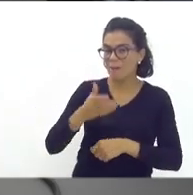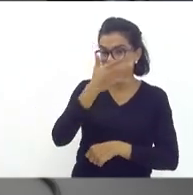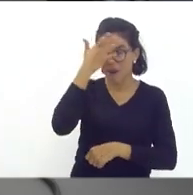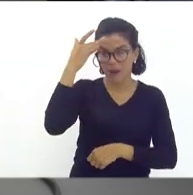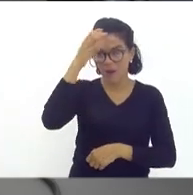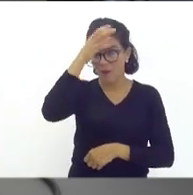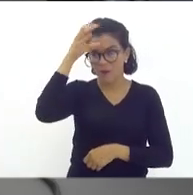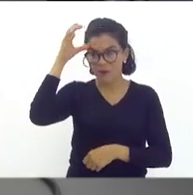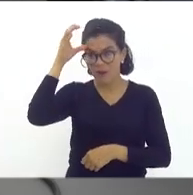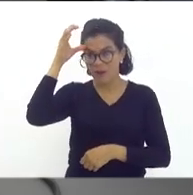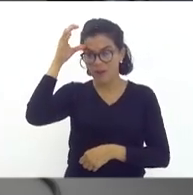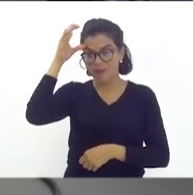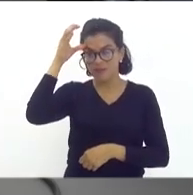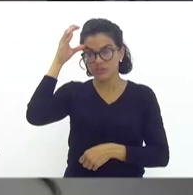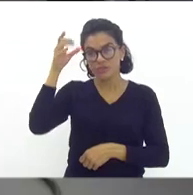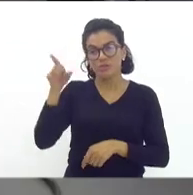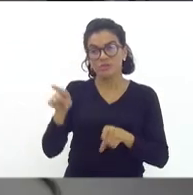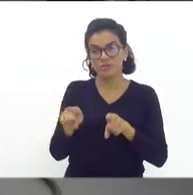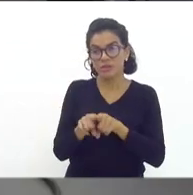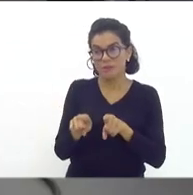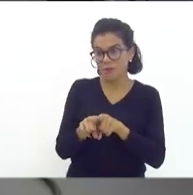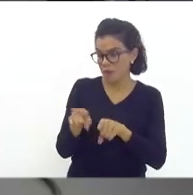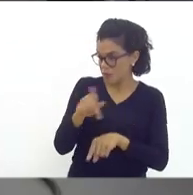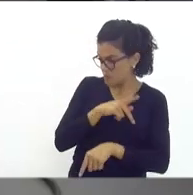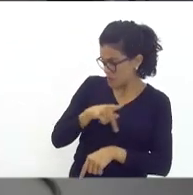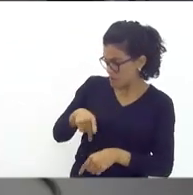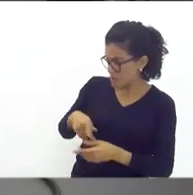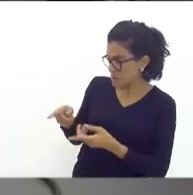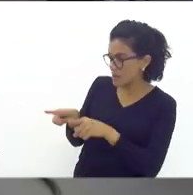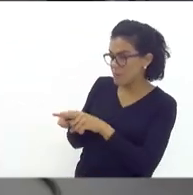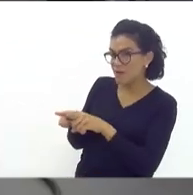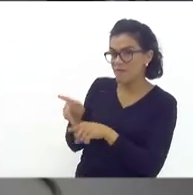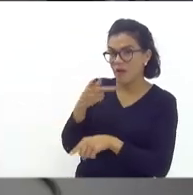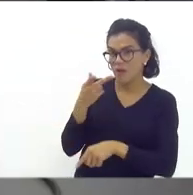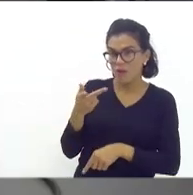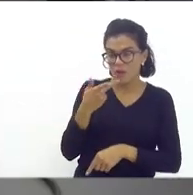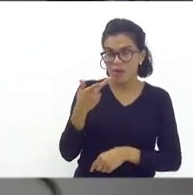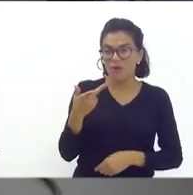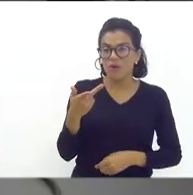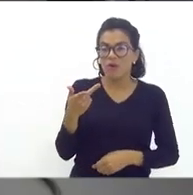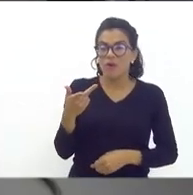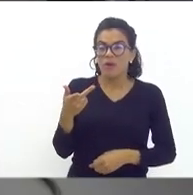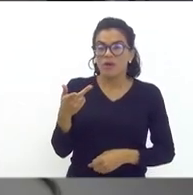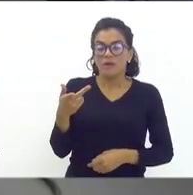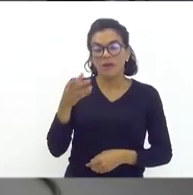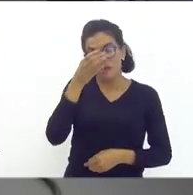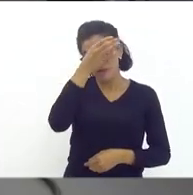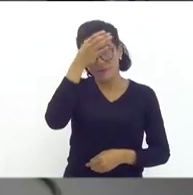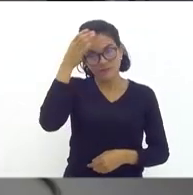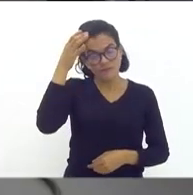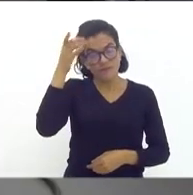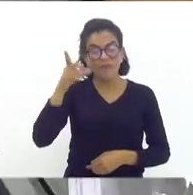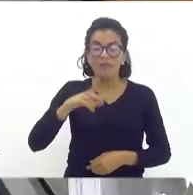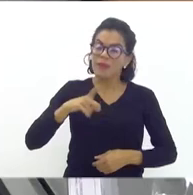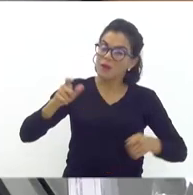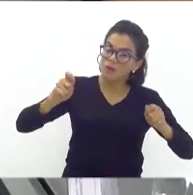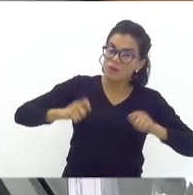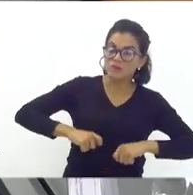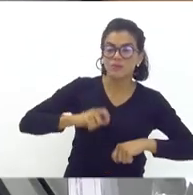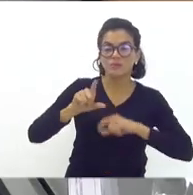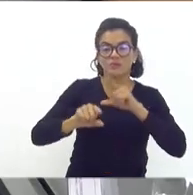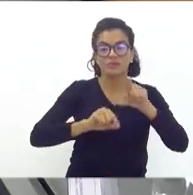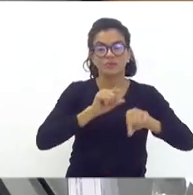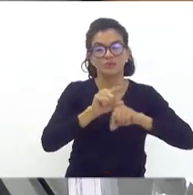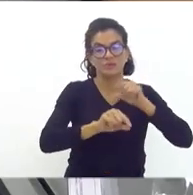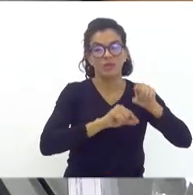consumidor o consumidor final né como nosso Presidente falou ali entendeu ele pelo menos tem a condição de escolher